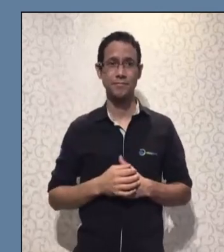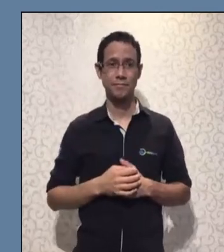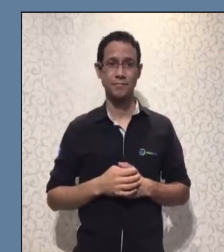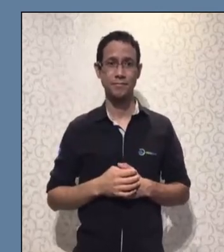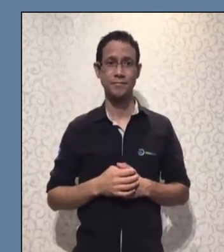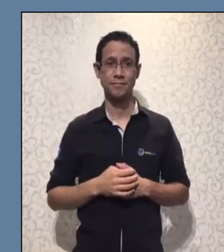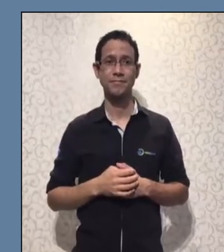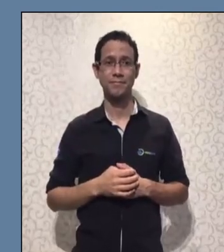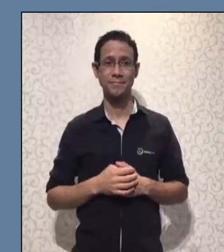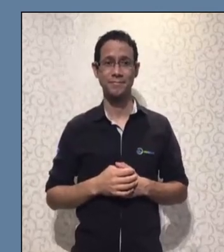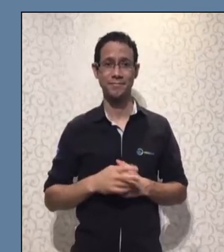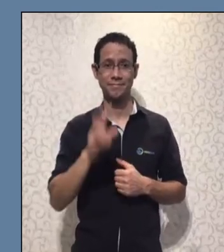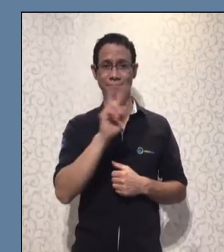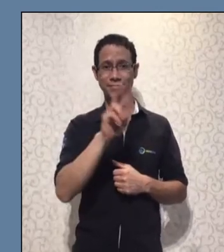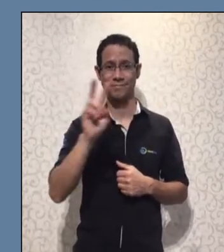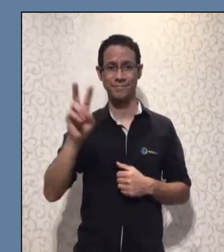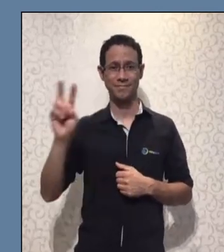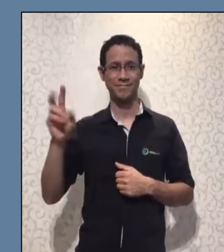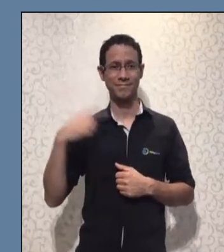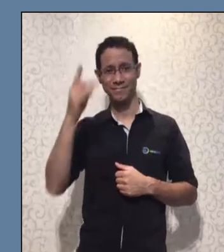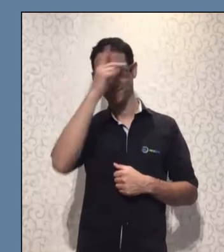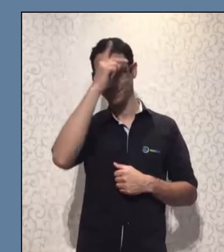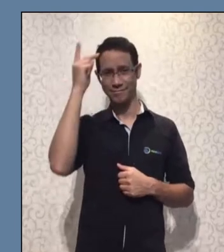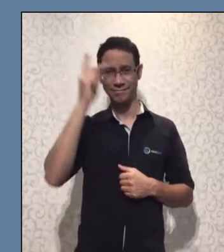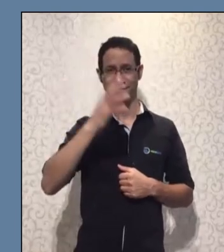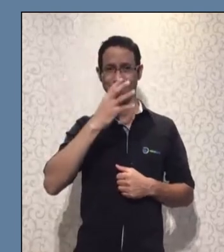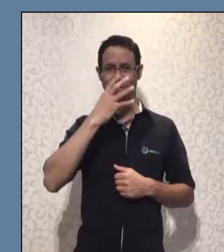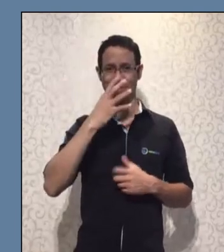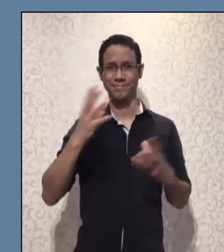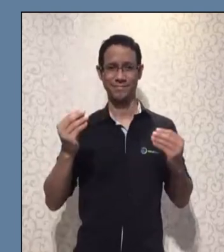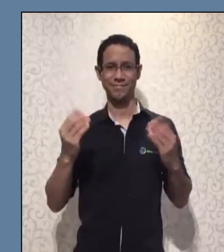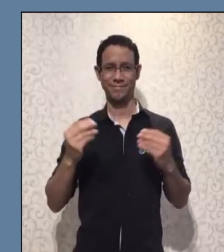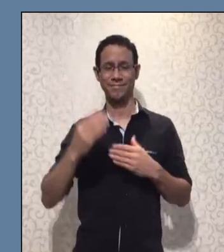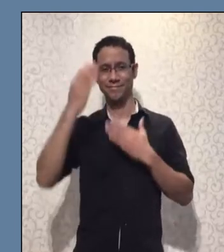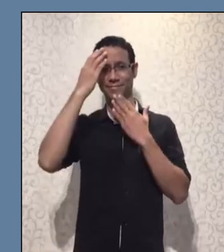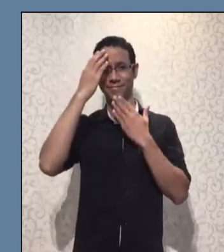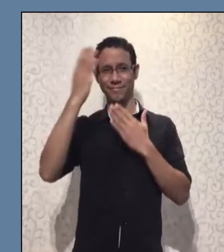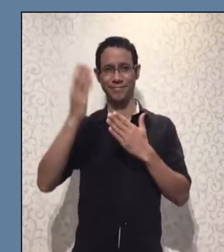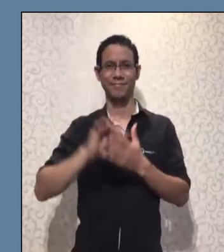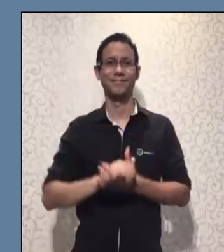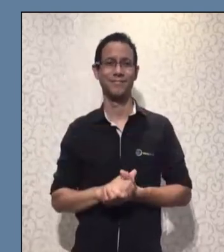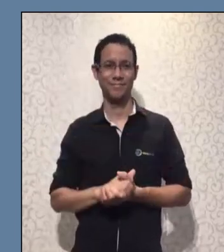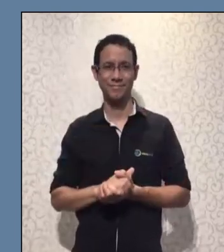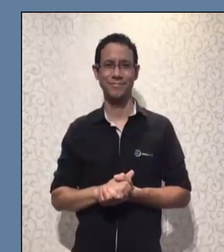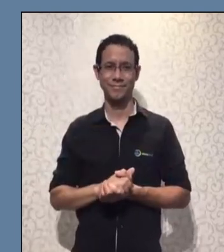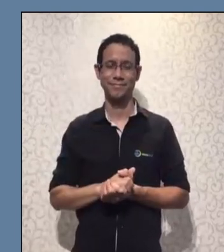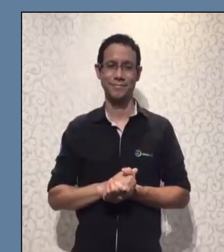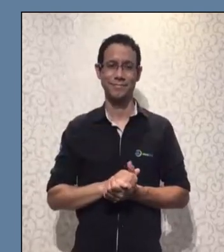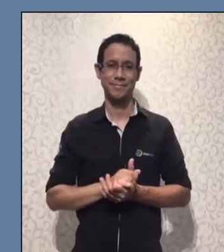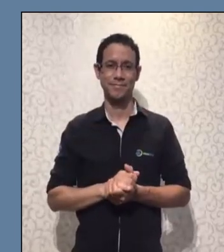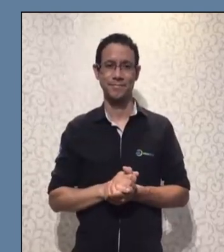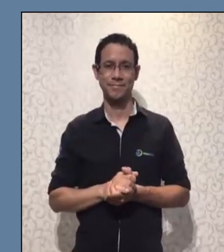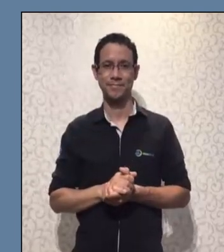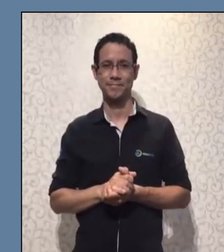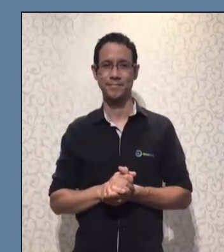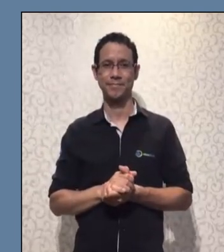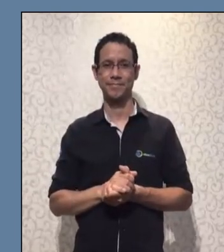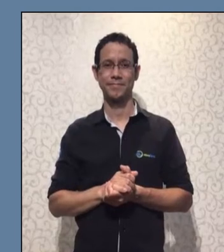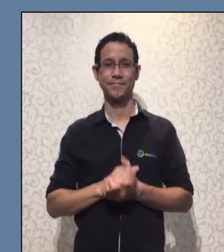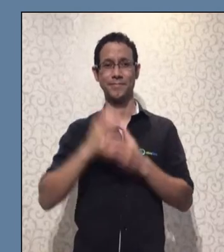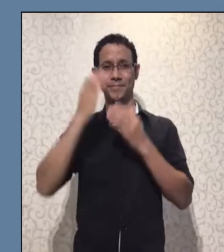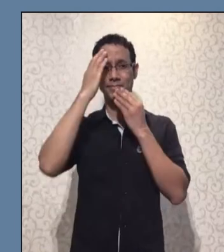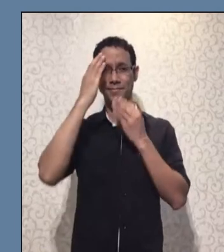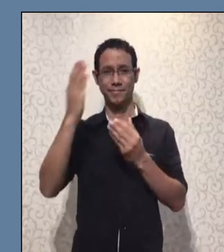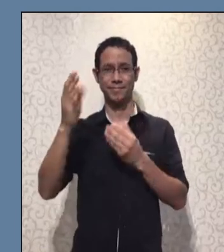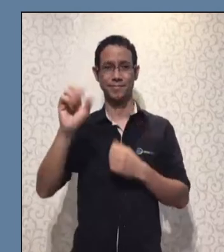com pessoas que eu admiro muito. E agradeço. É uma mesa redonda mesmo. É, exato. Muito obrigada, Solange, de